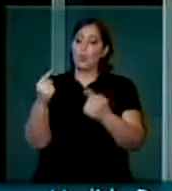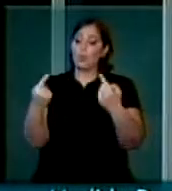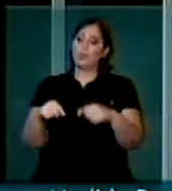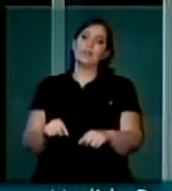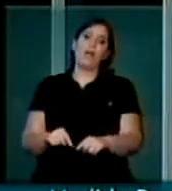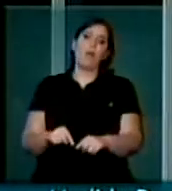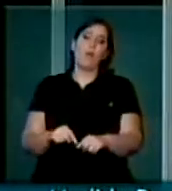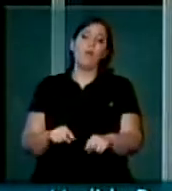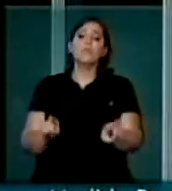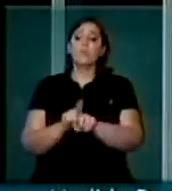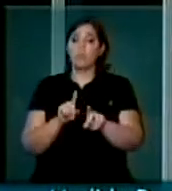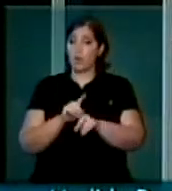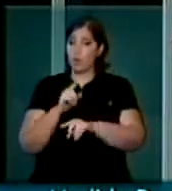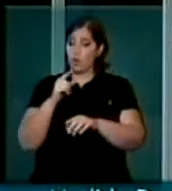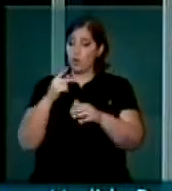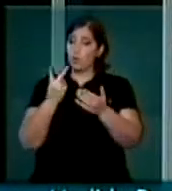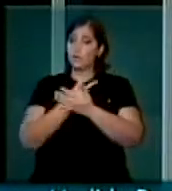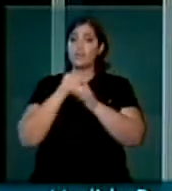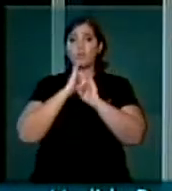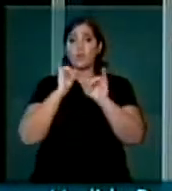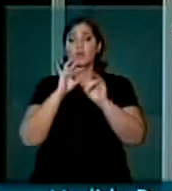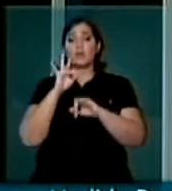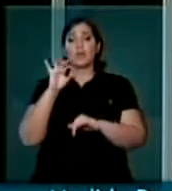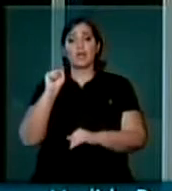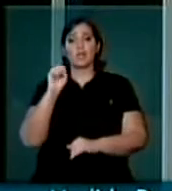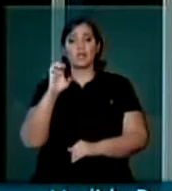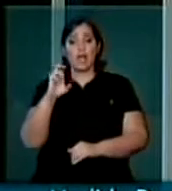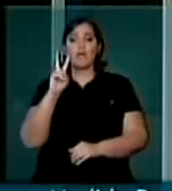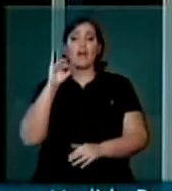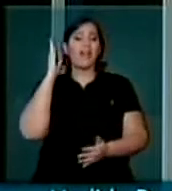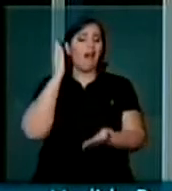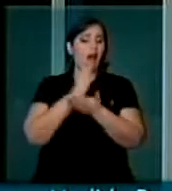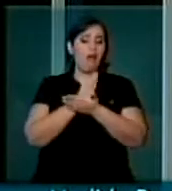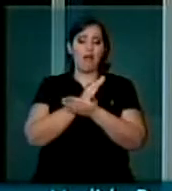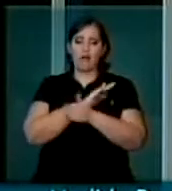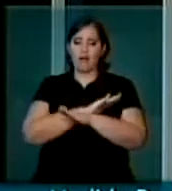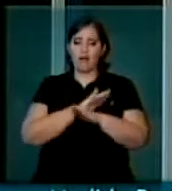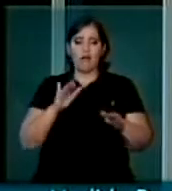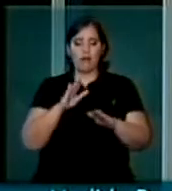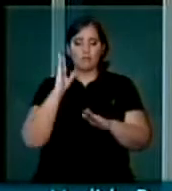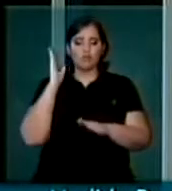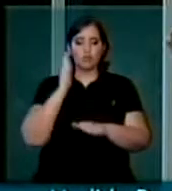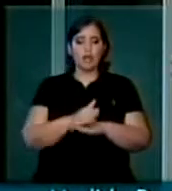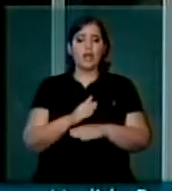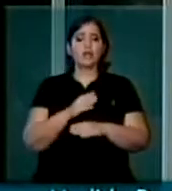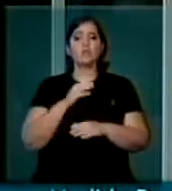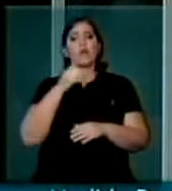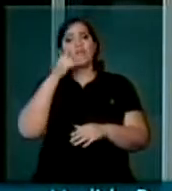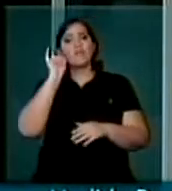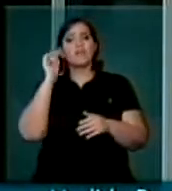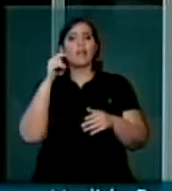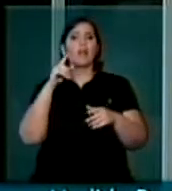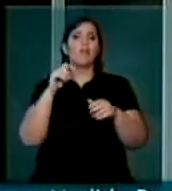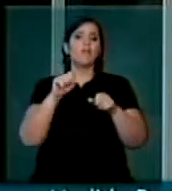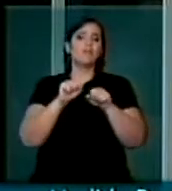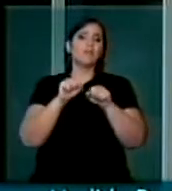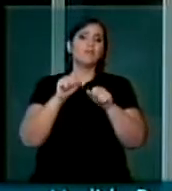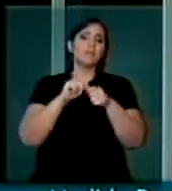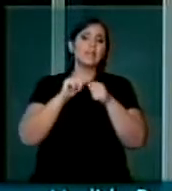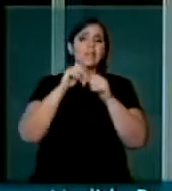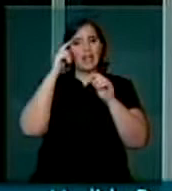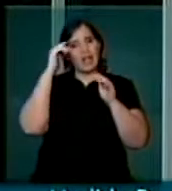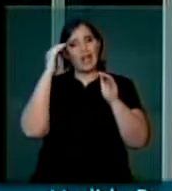TSE, vai acabar de vez a farra do descumprimento da lei por parte dos